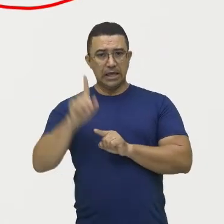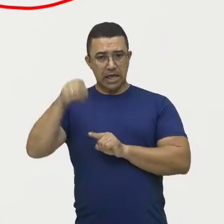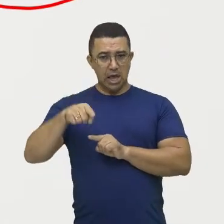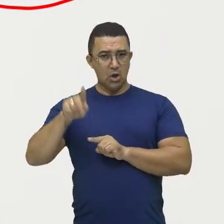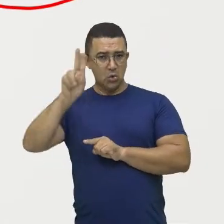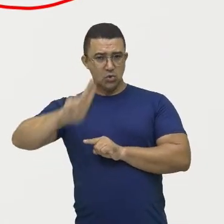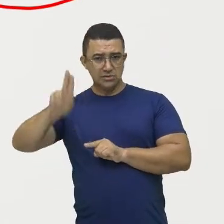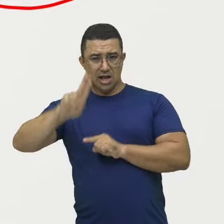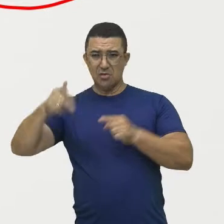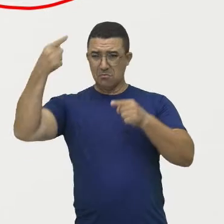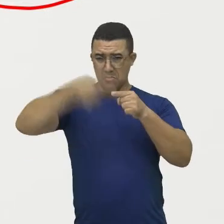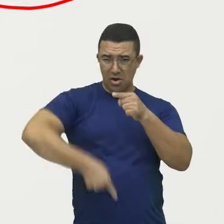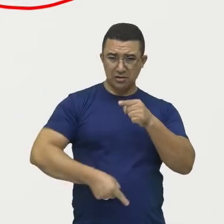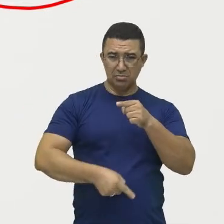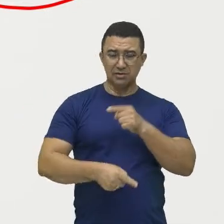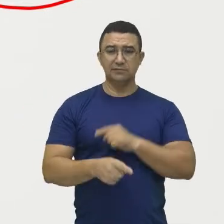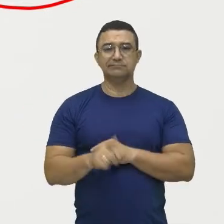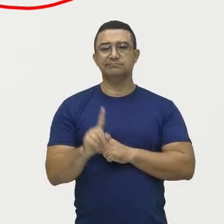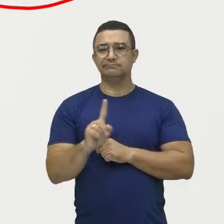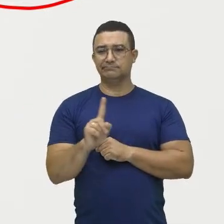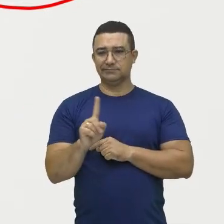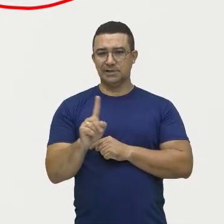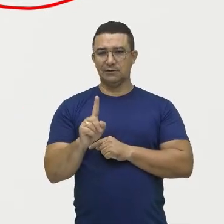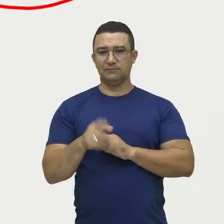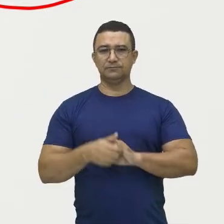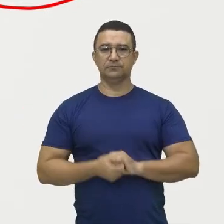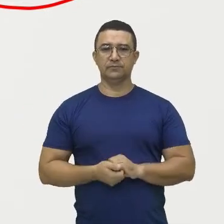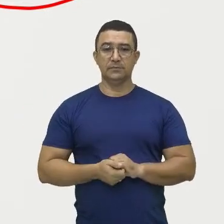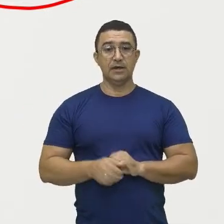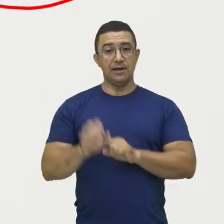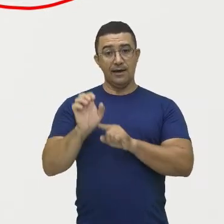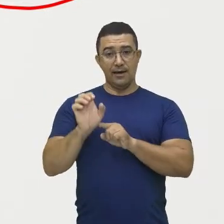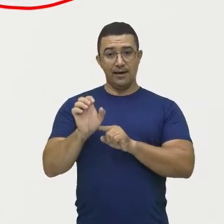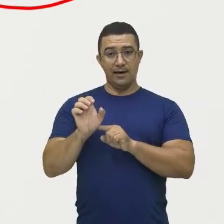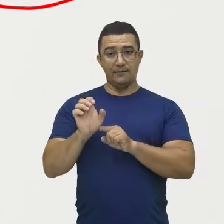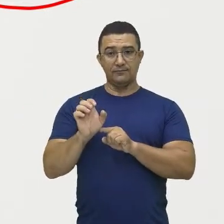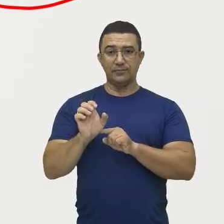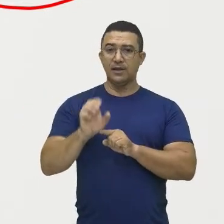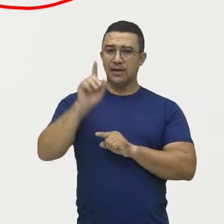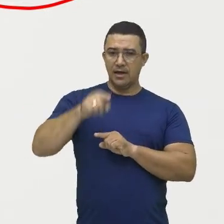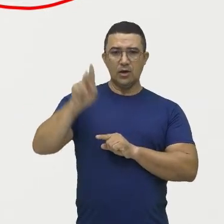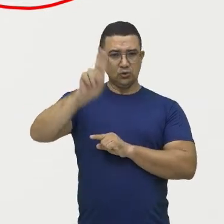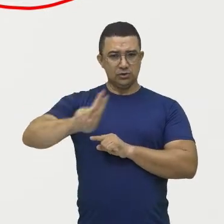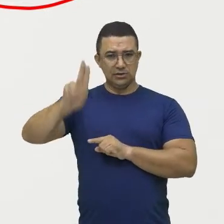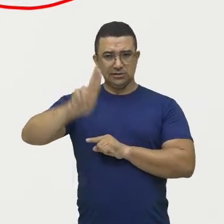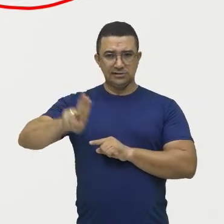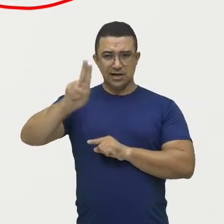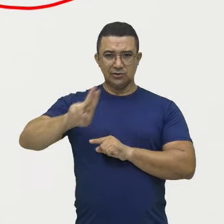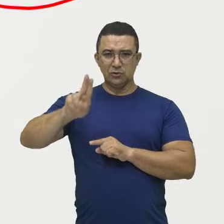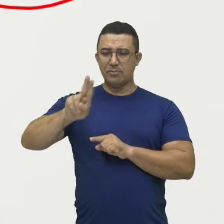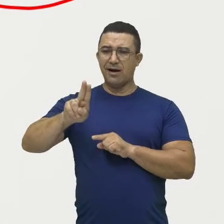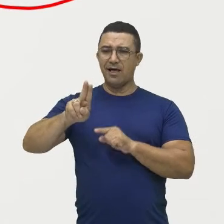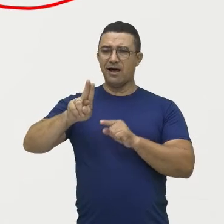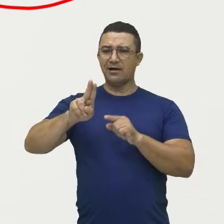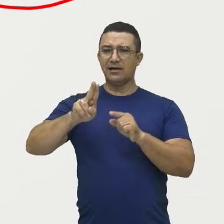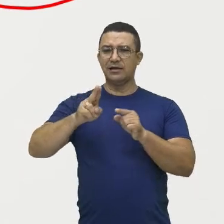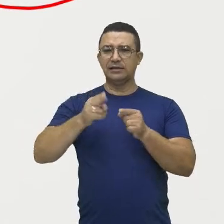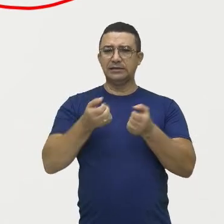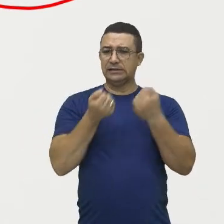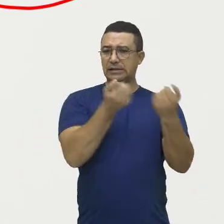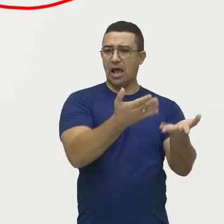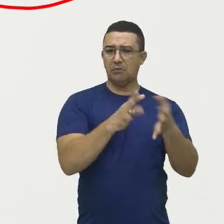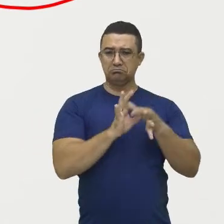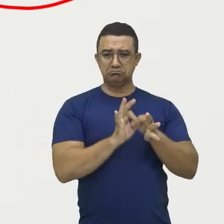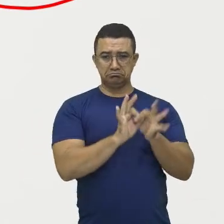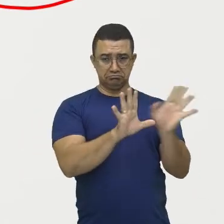proibição? Não. Isso aqui é um outro verbo modal. Não é o should. E a letra E é utilizado para permissão.